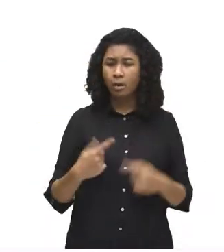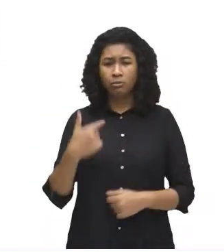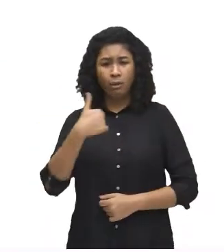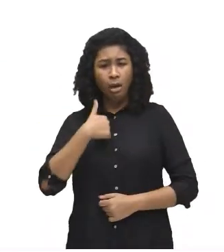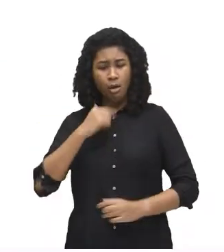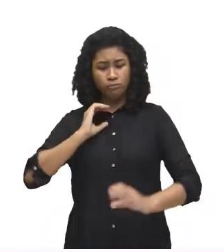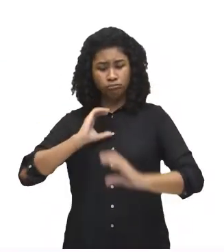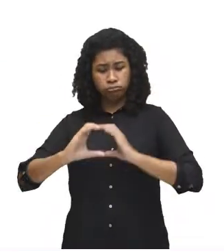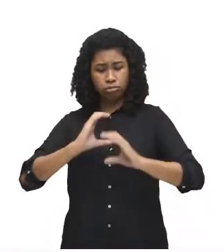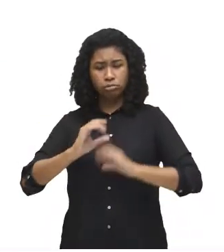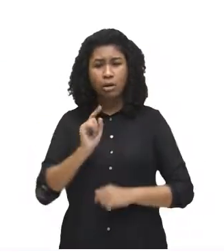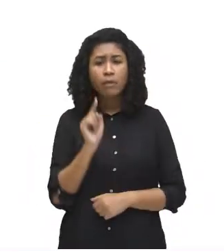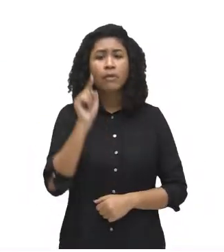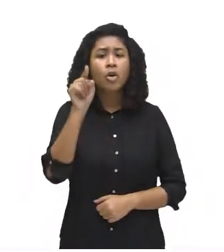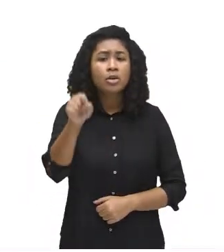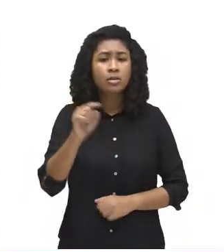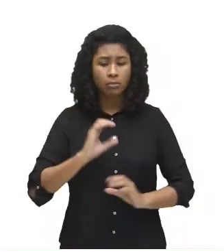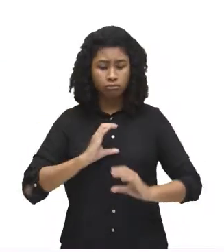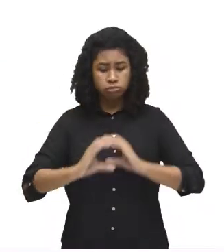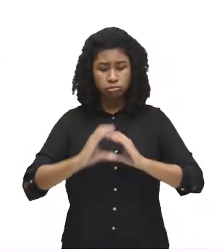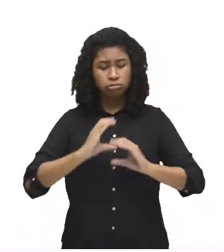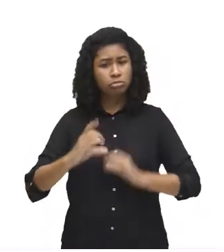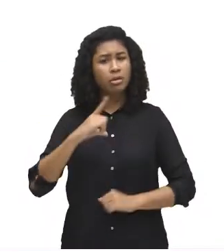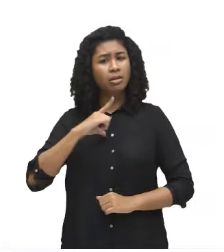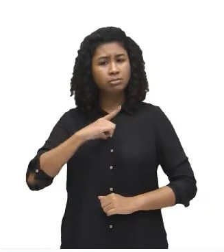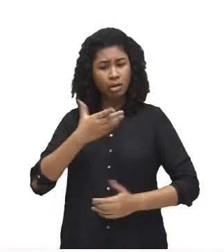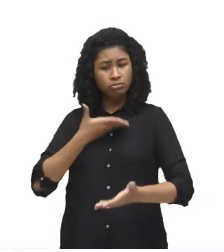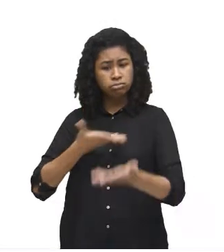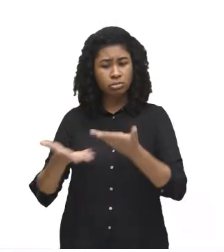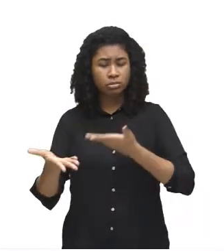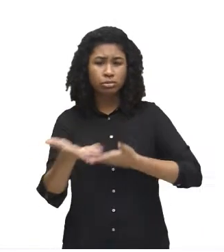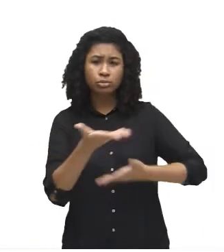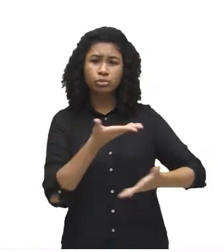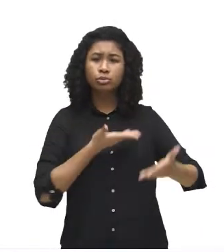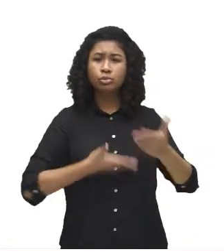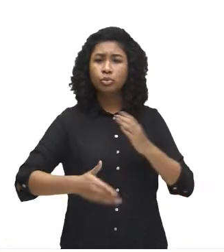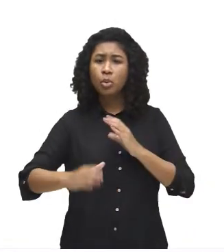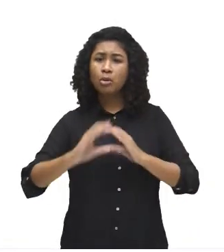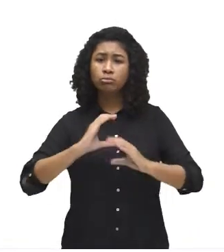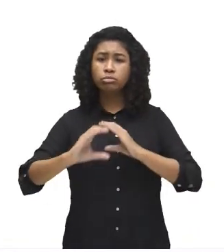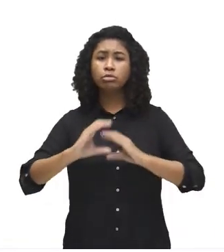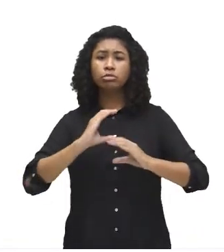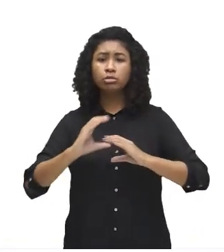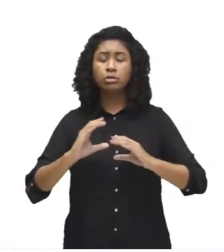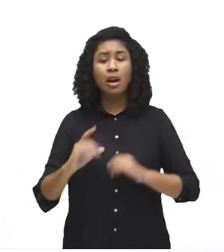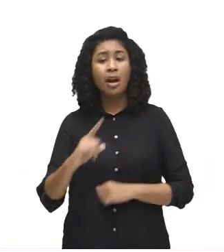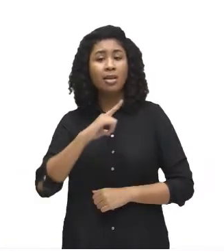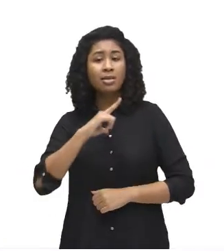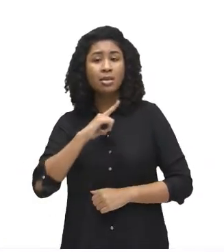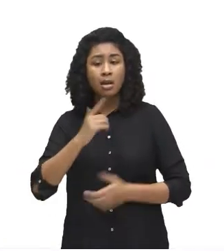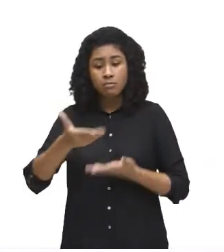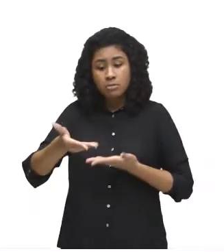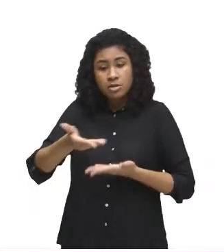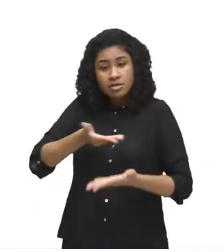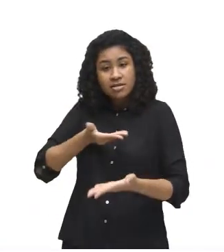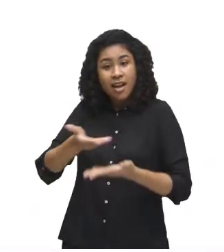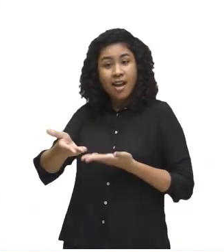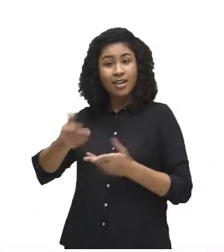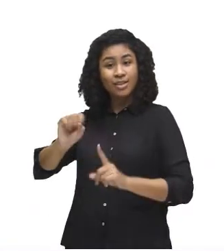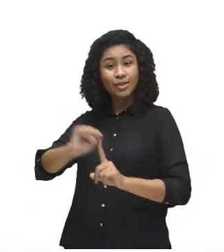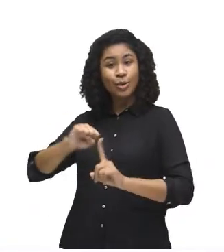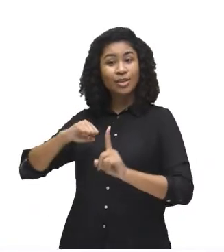nós nos comunicamos constantemente. Então, ao nos comunicarmos, nós interagimos socialmente. E